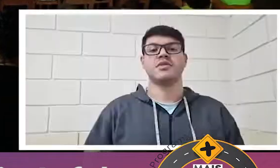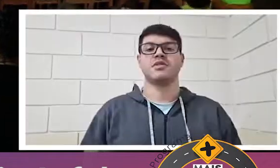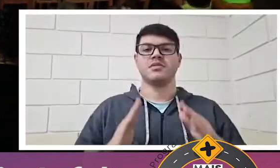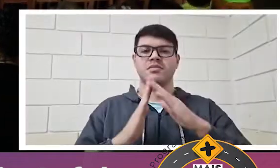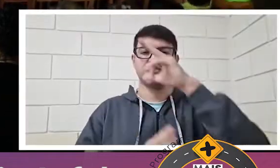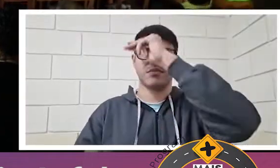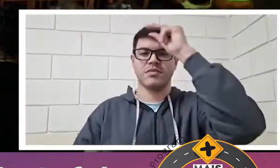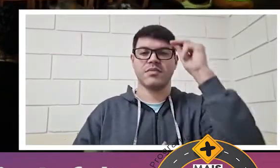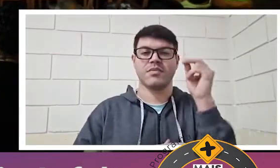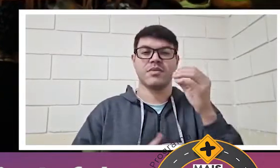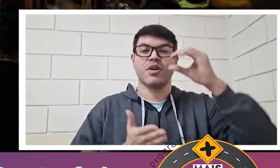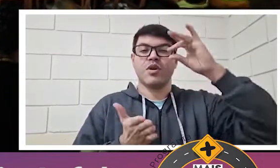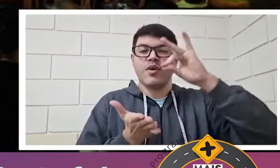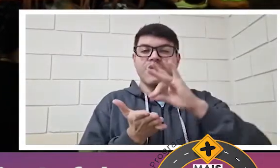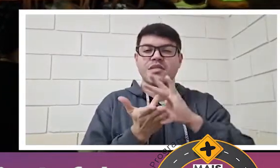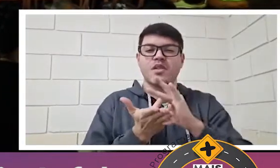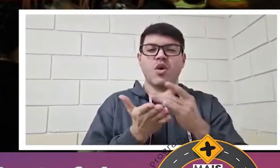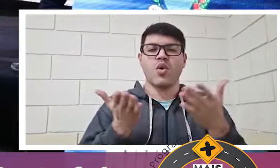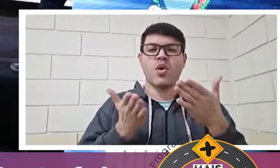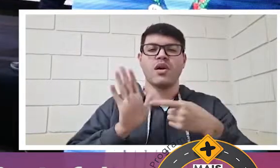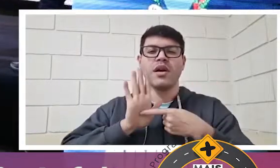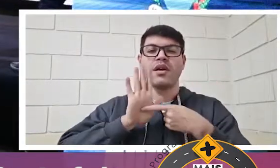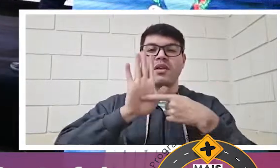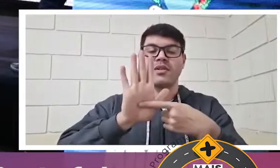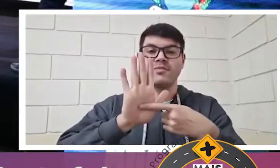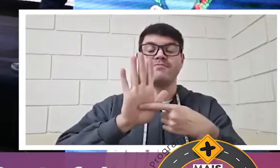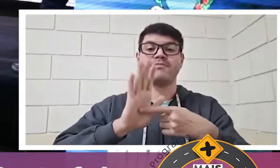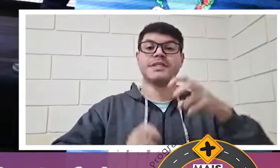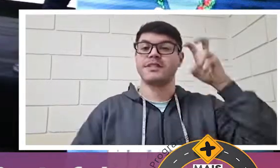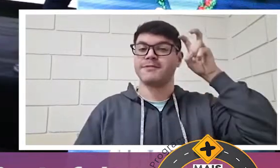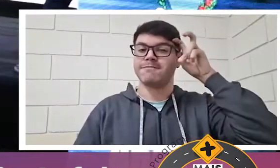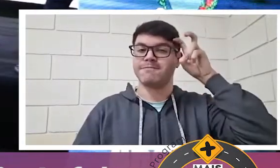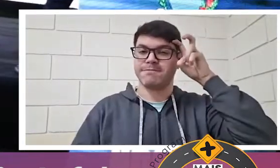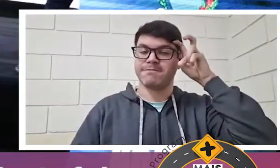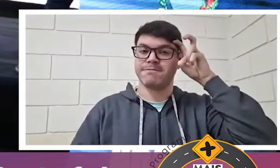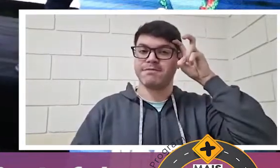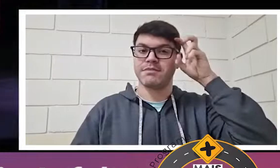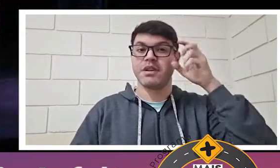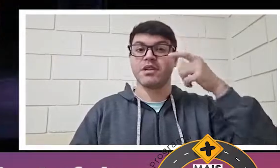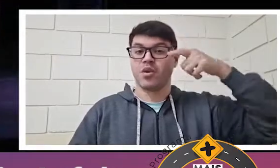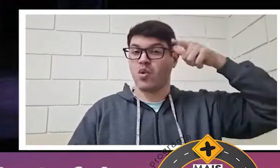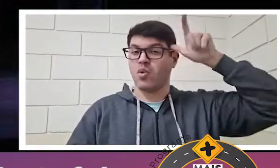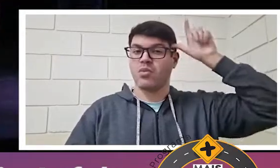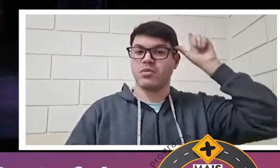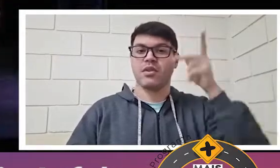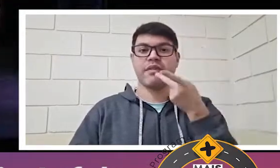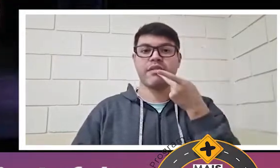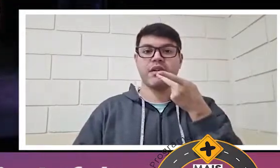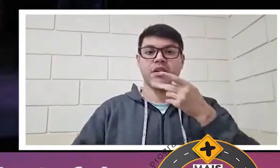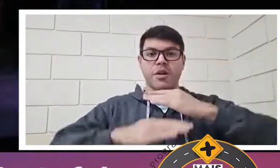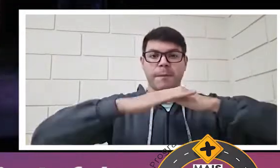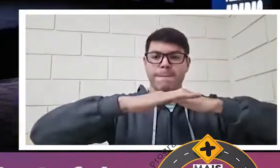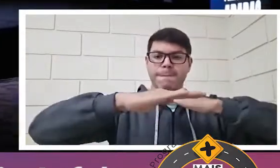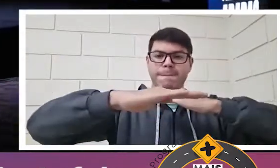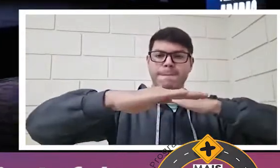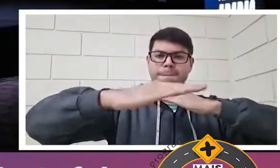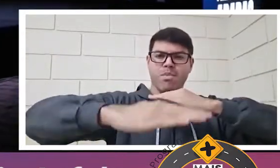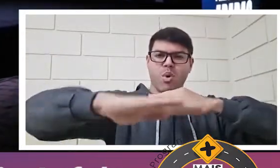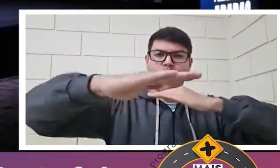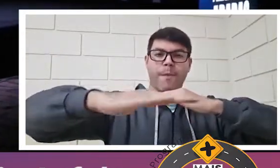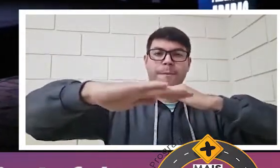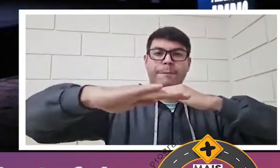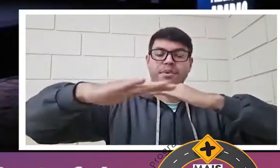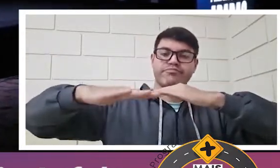e a Prefeitura de Araras apresentou oficialmente na noite de quinta-feira 9 de junho o programa mais asfalto Araras